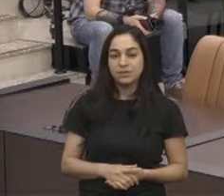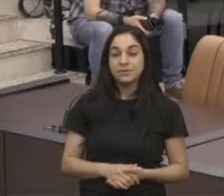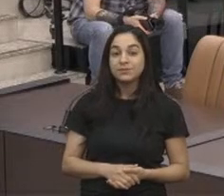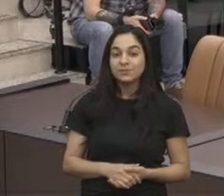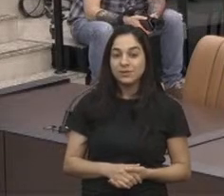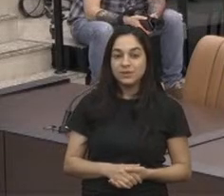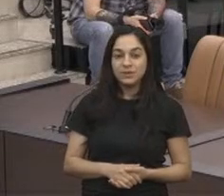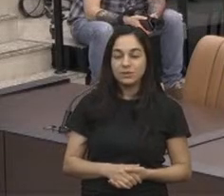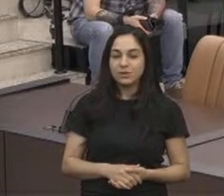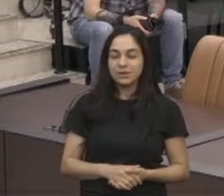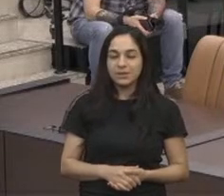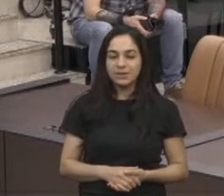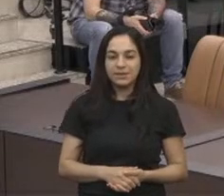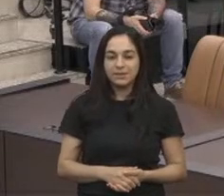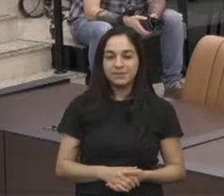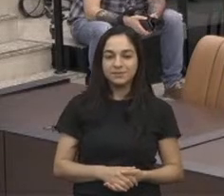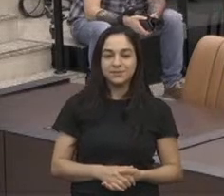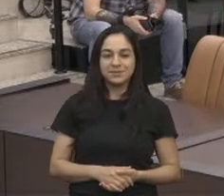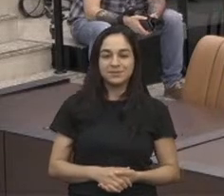Entendi.